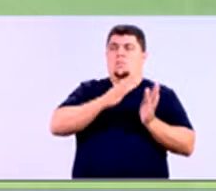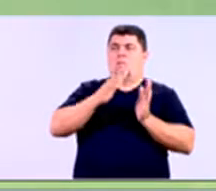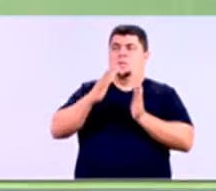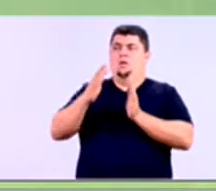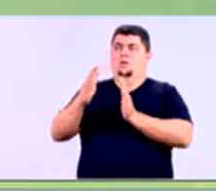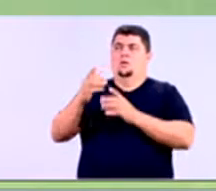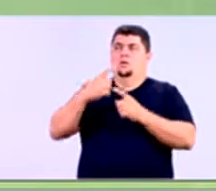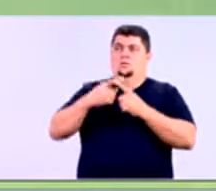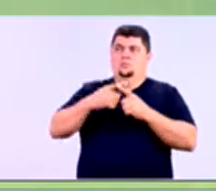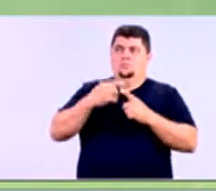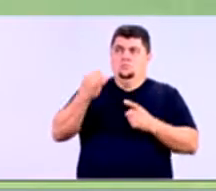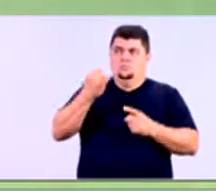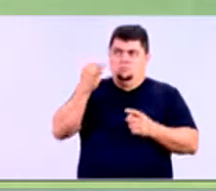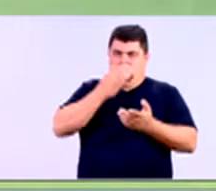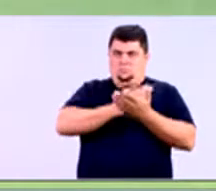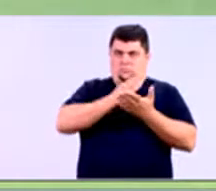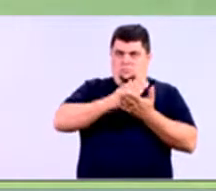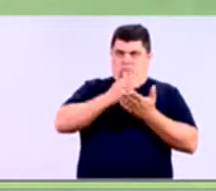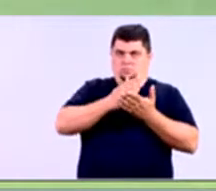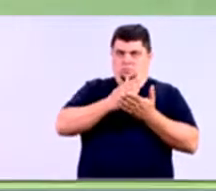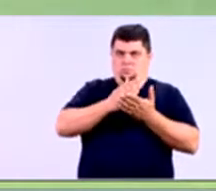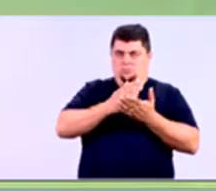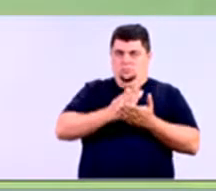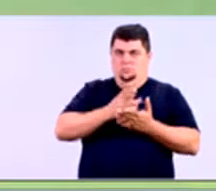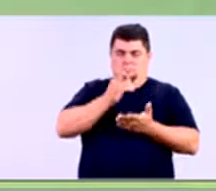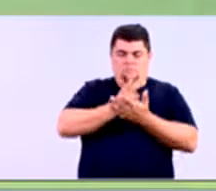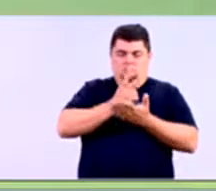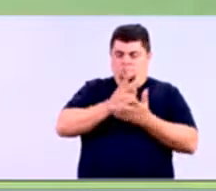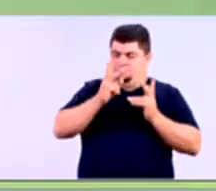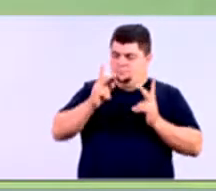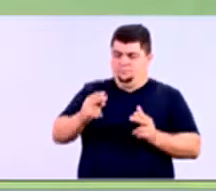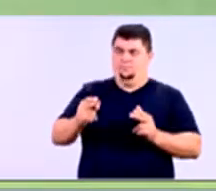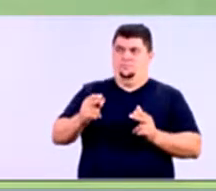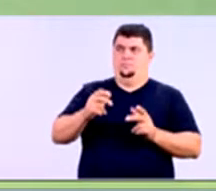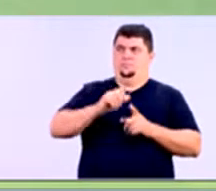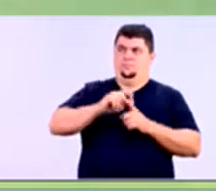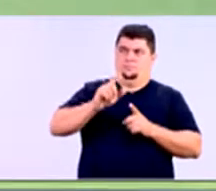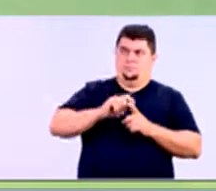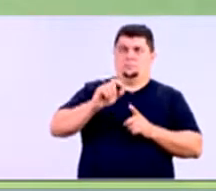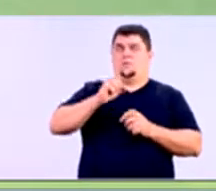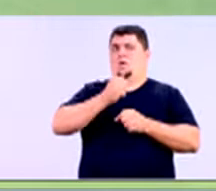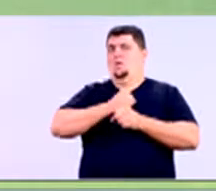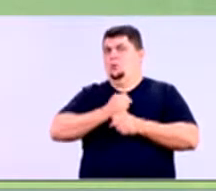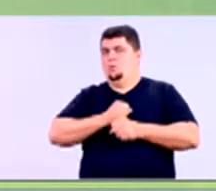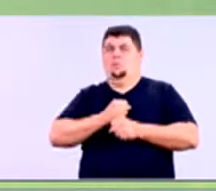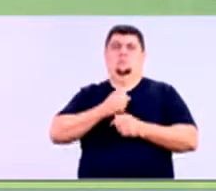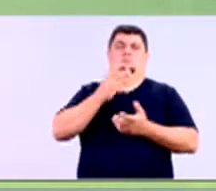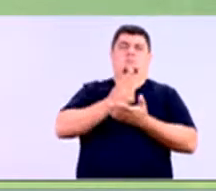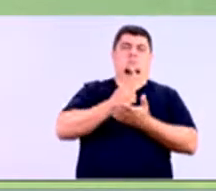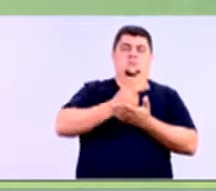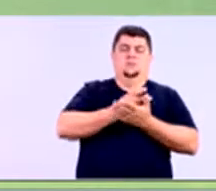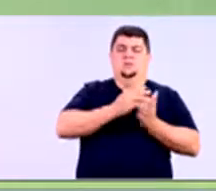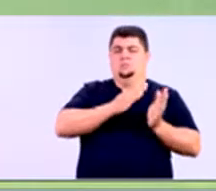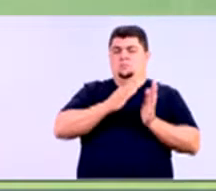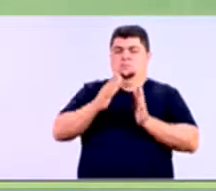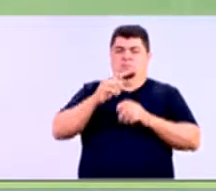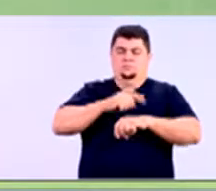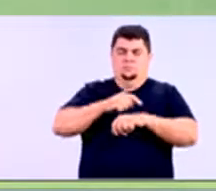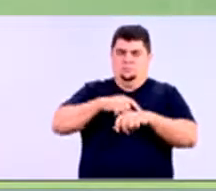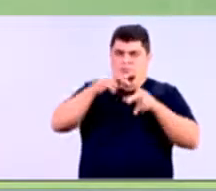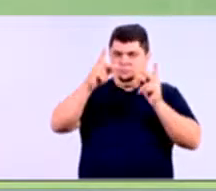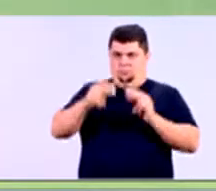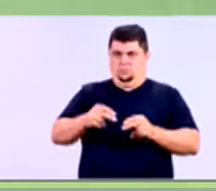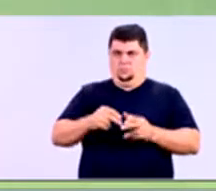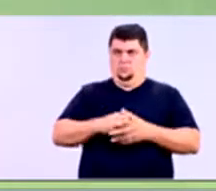sempre em consideração parcelas periódicas, ou mensal, ou anual, sempre mesmo período de